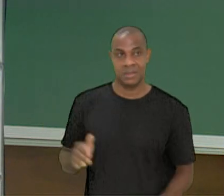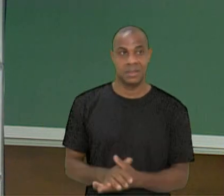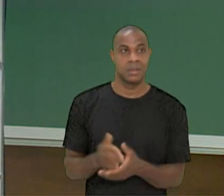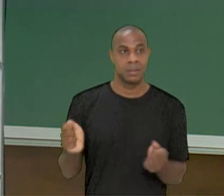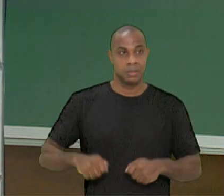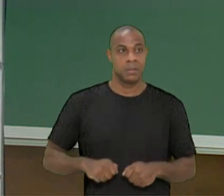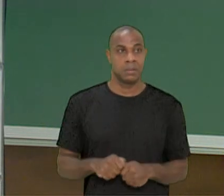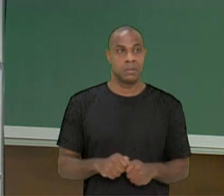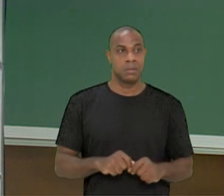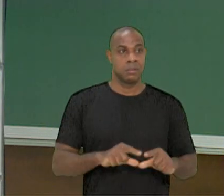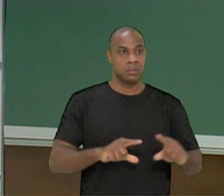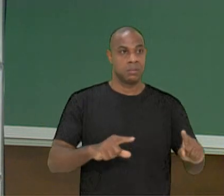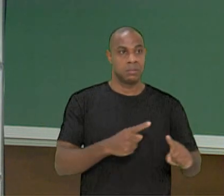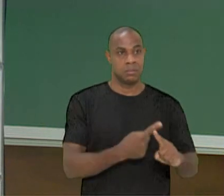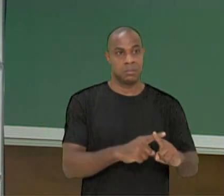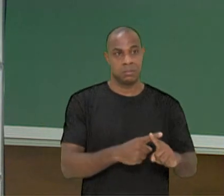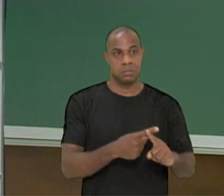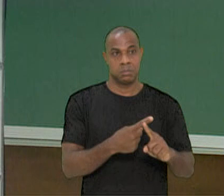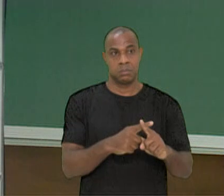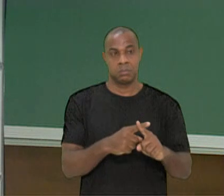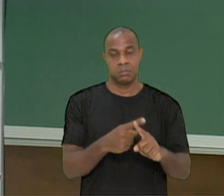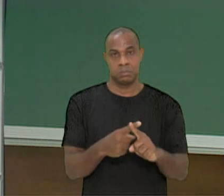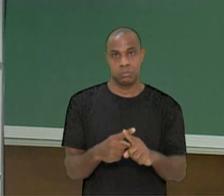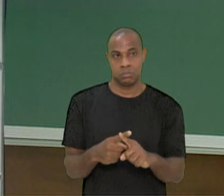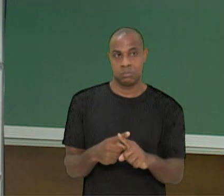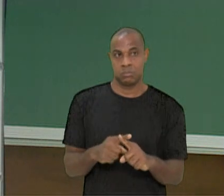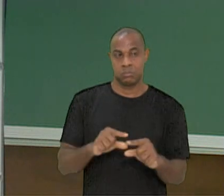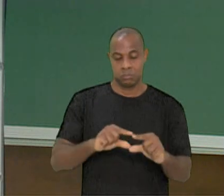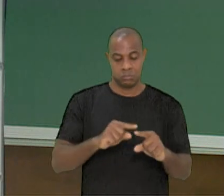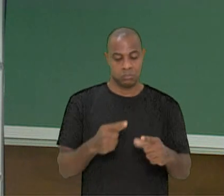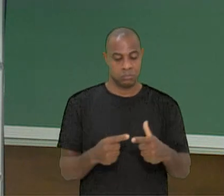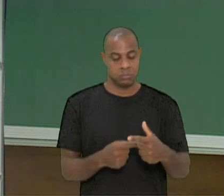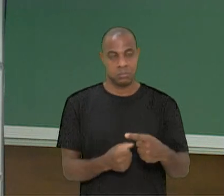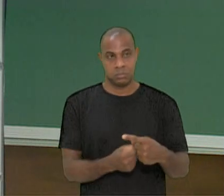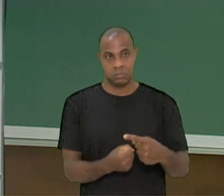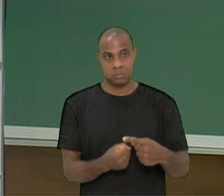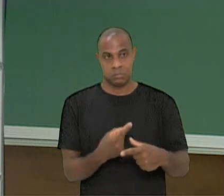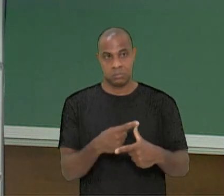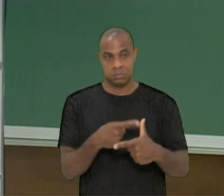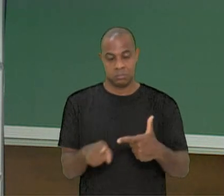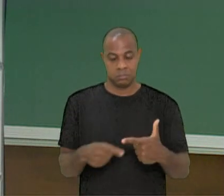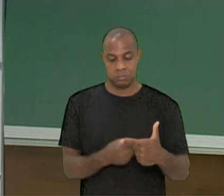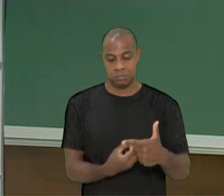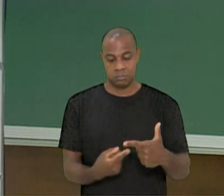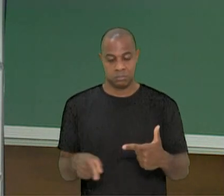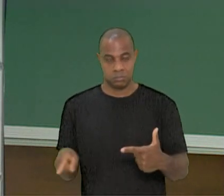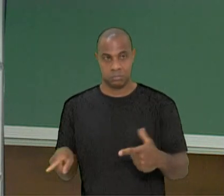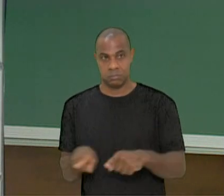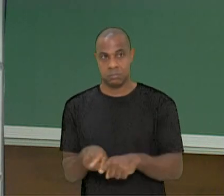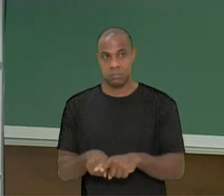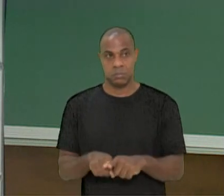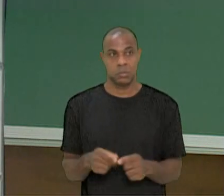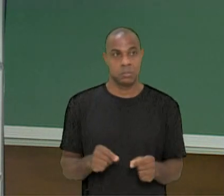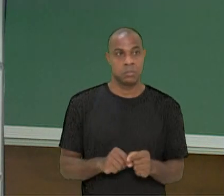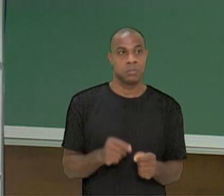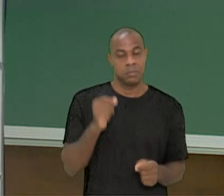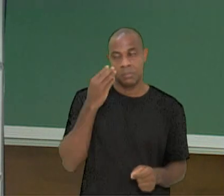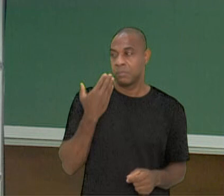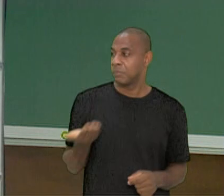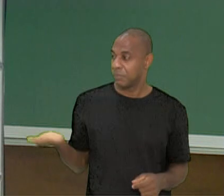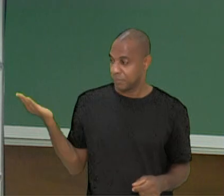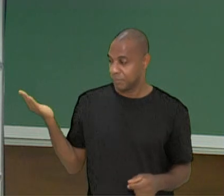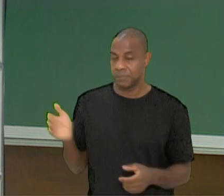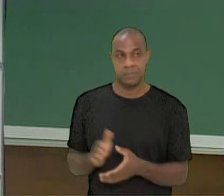multiplicar tudo em cima e dividir pelo que está embaixo, o resultado. Ou você pode simplificar esse 4 e esse 4 aqui.